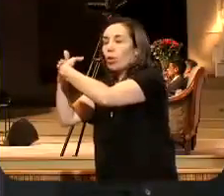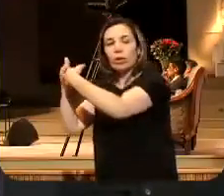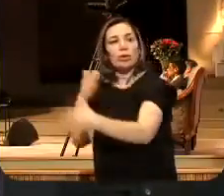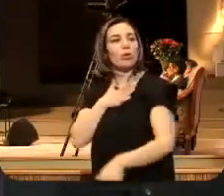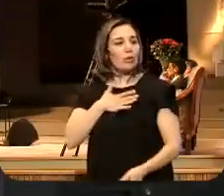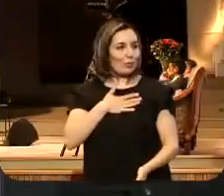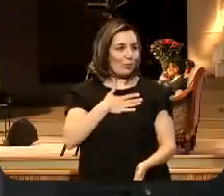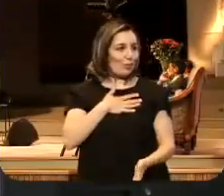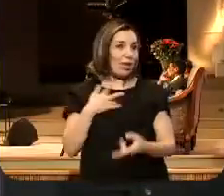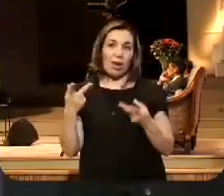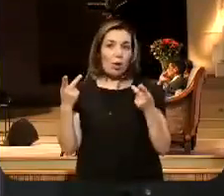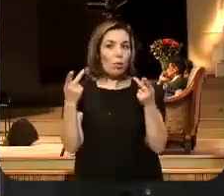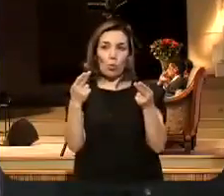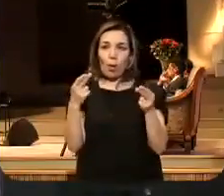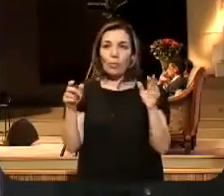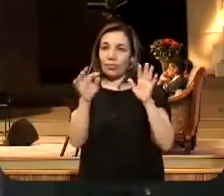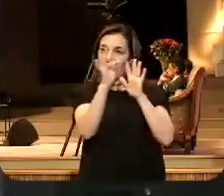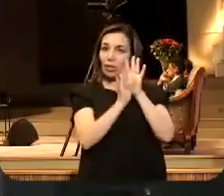Tive sede,